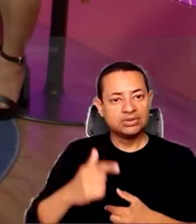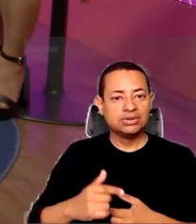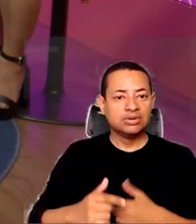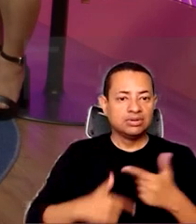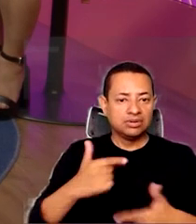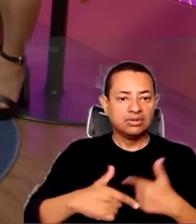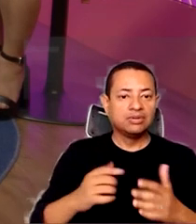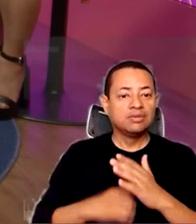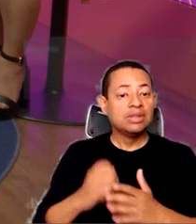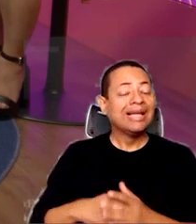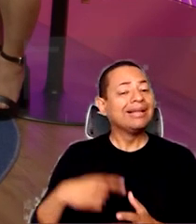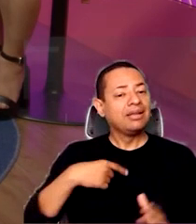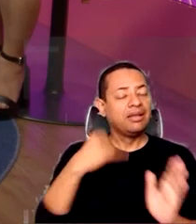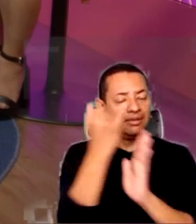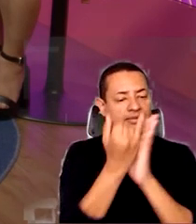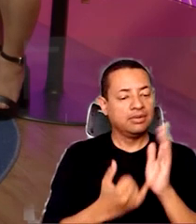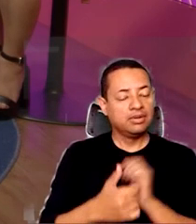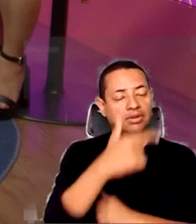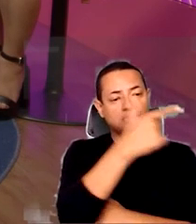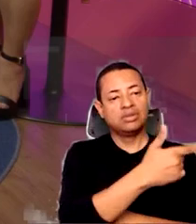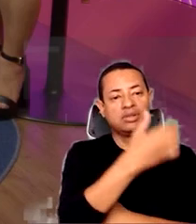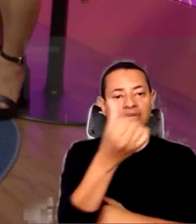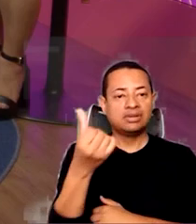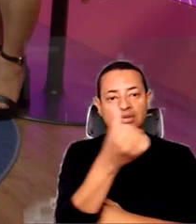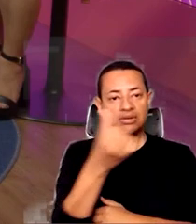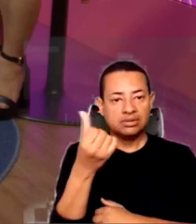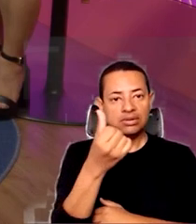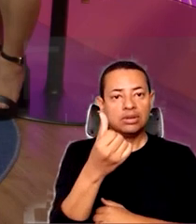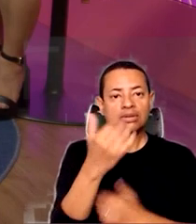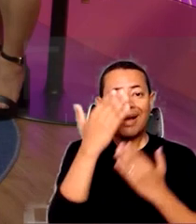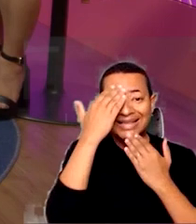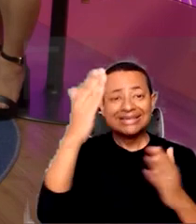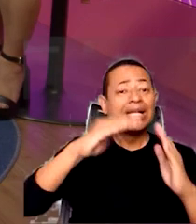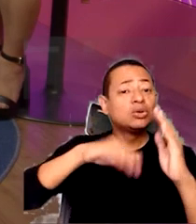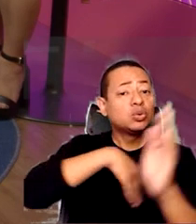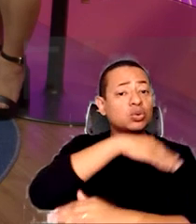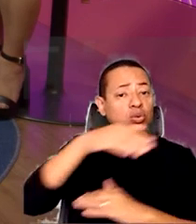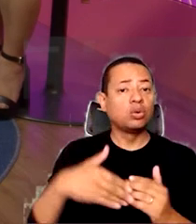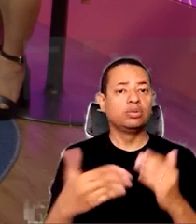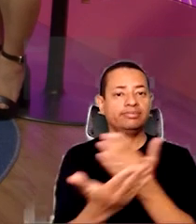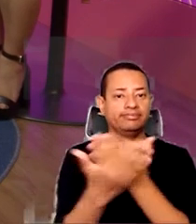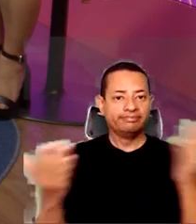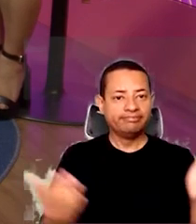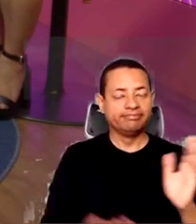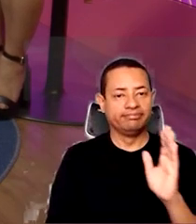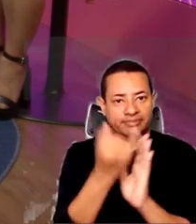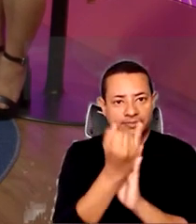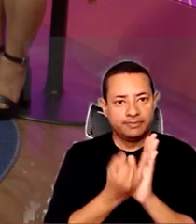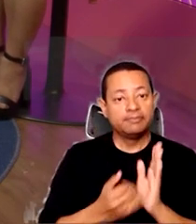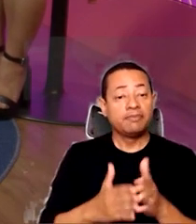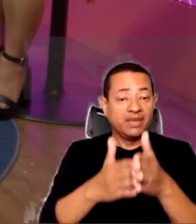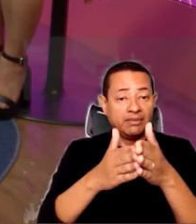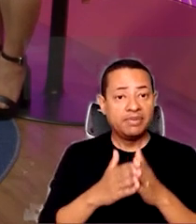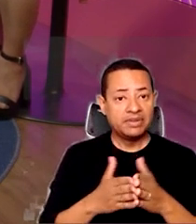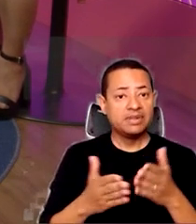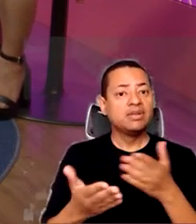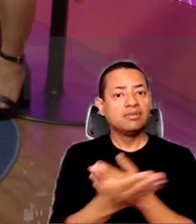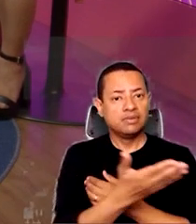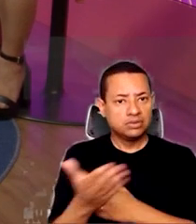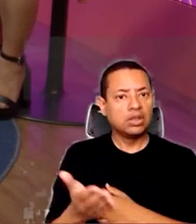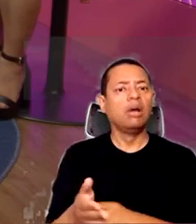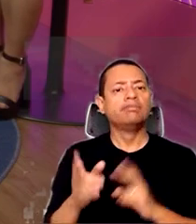tivemos 266 inscritas quero agradecer a todas que se inscreveram e pedir né Para que